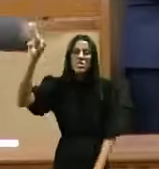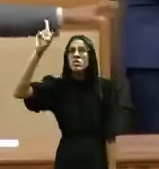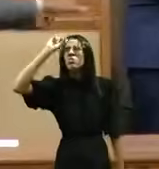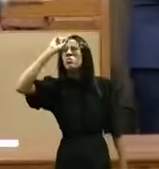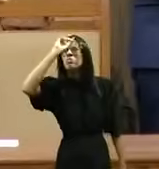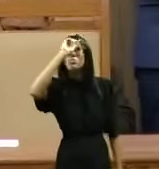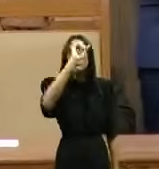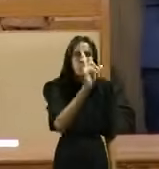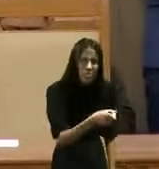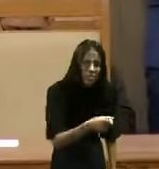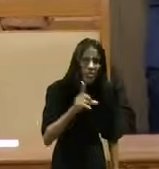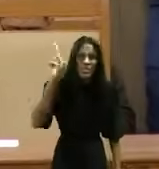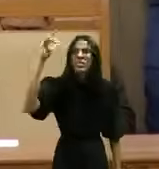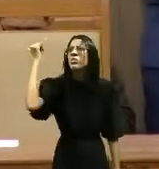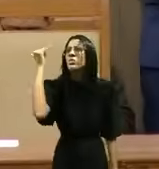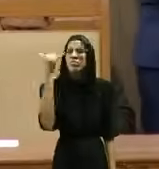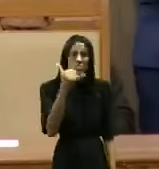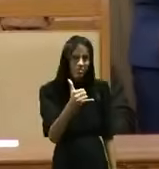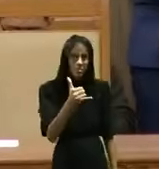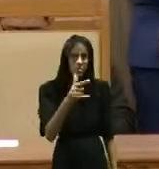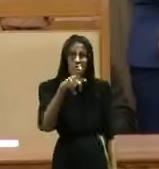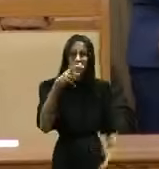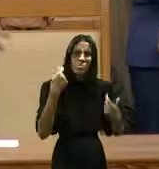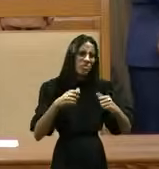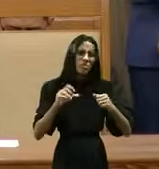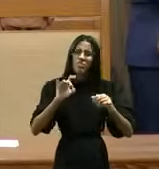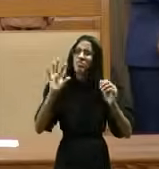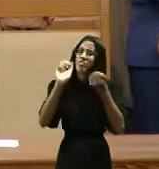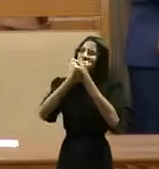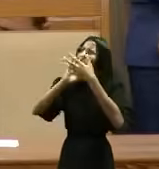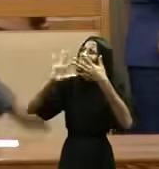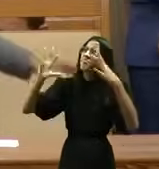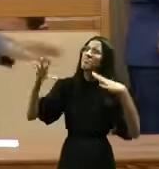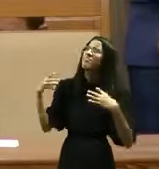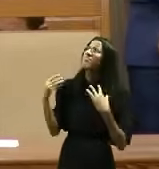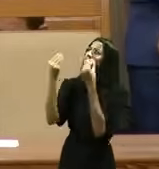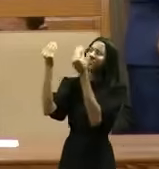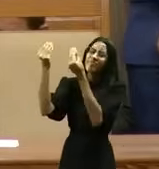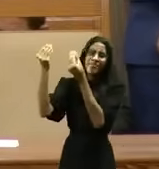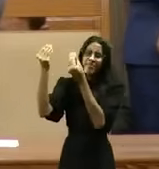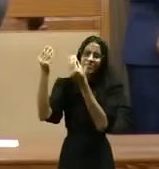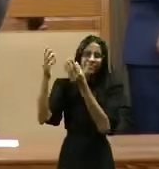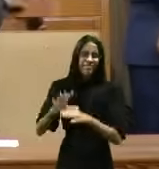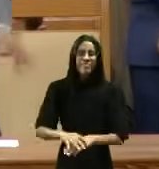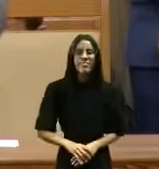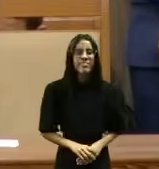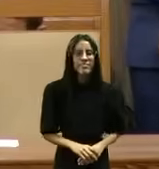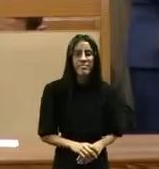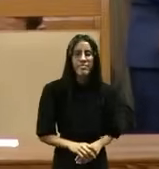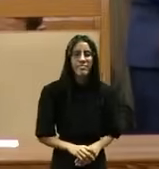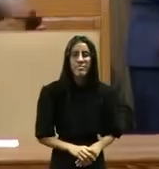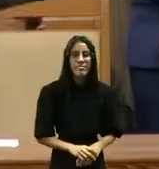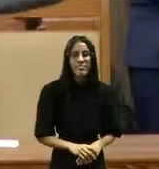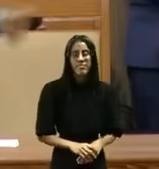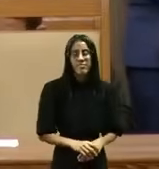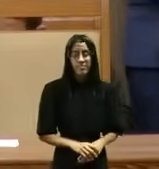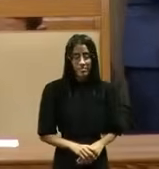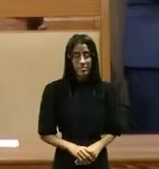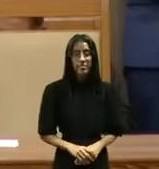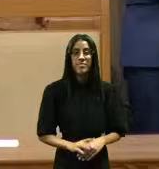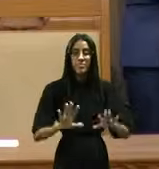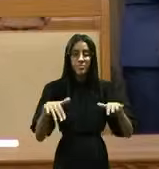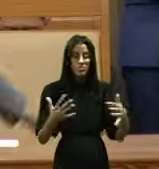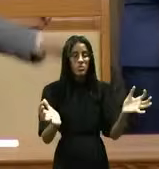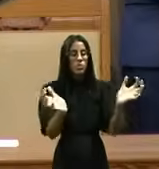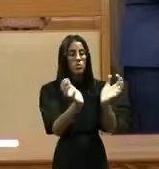só é só para glorificar era imundo eu não sabia da onde é que vinha Cornélio de onde é que vinha aquele povo